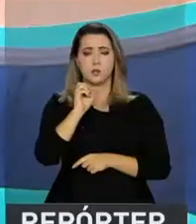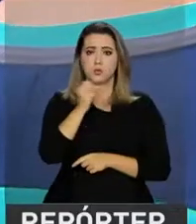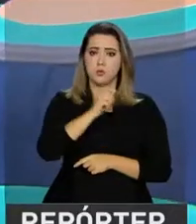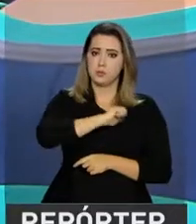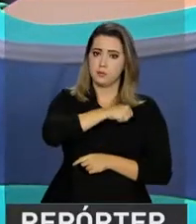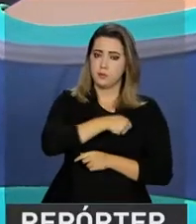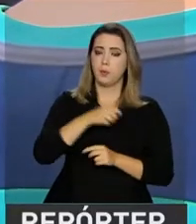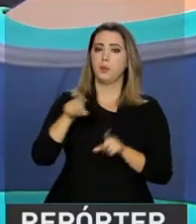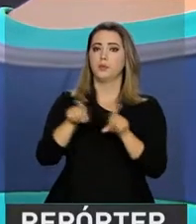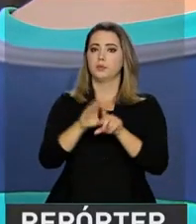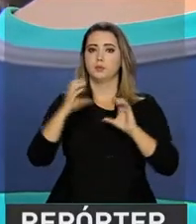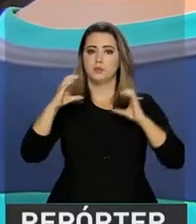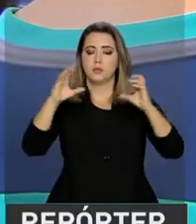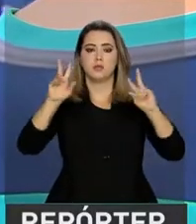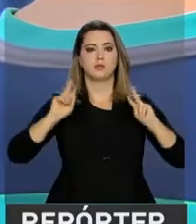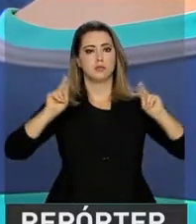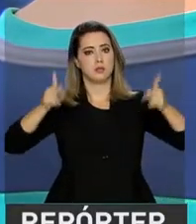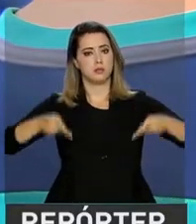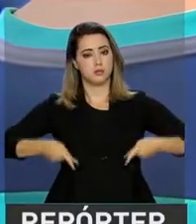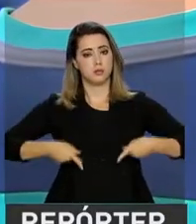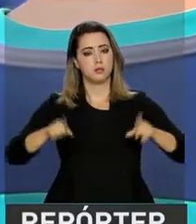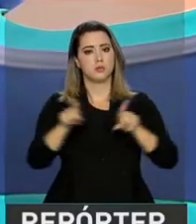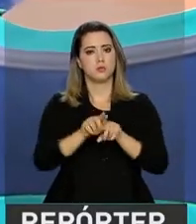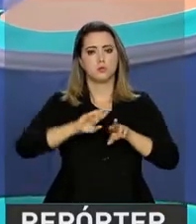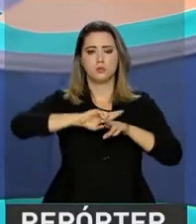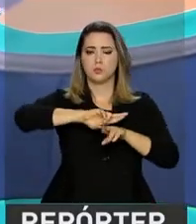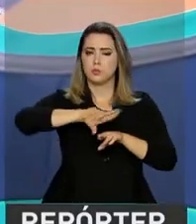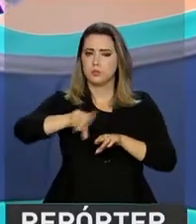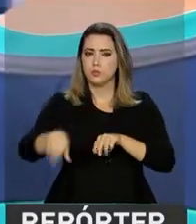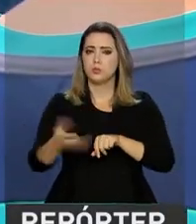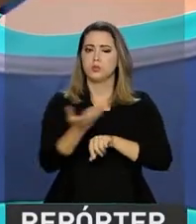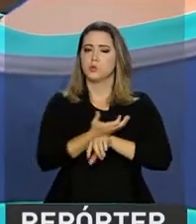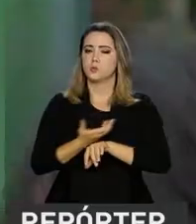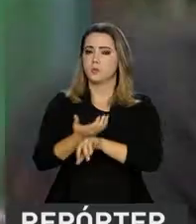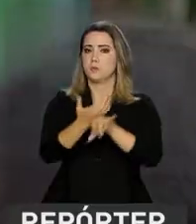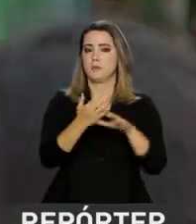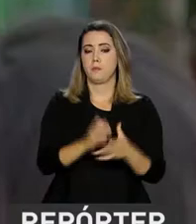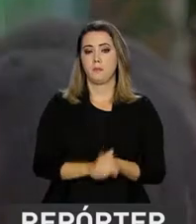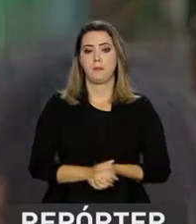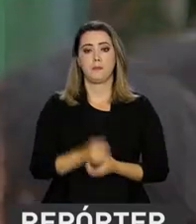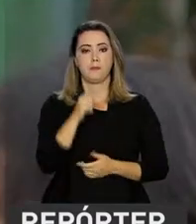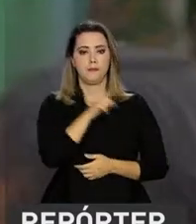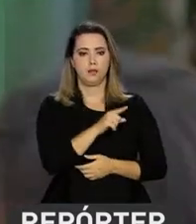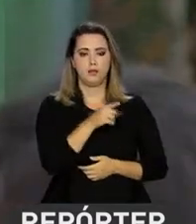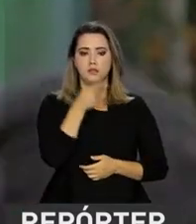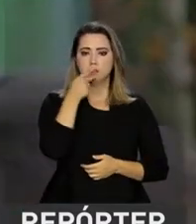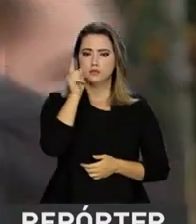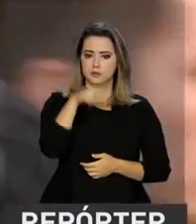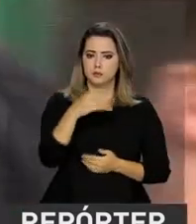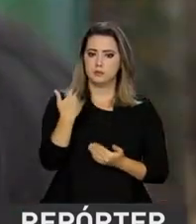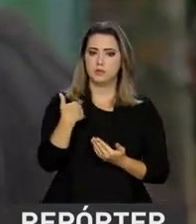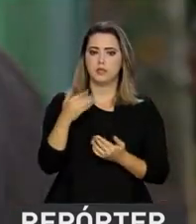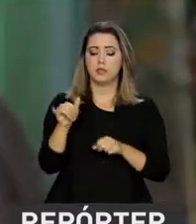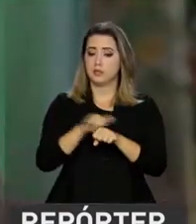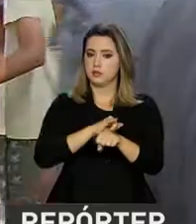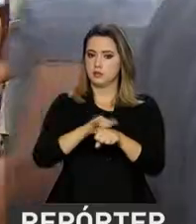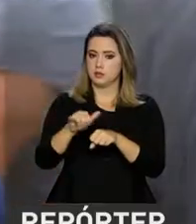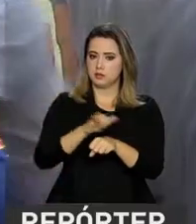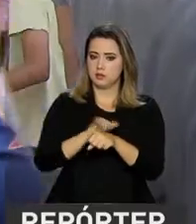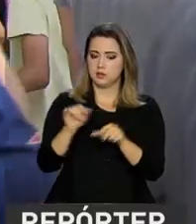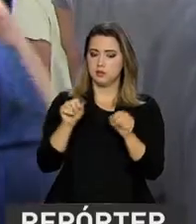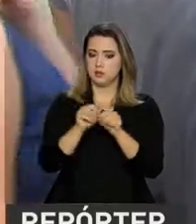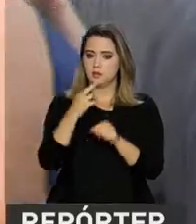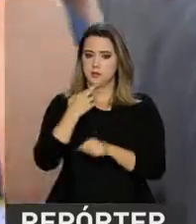humanas, que reúne questões de história, geografia, filosofia e sociologia. Douglas diz que segue uma estratégia